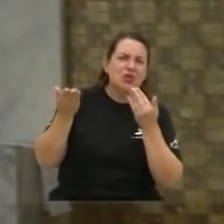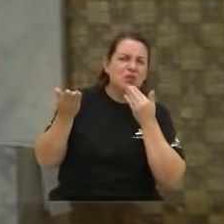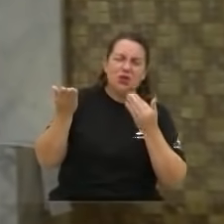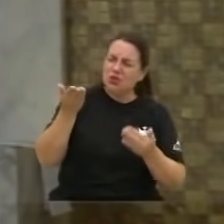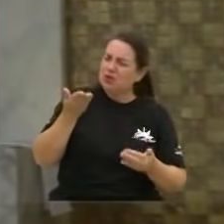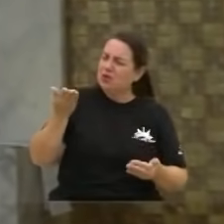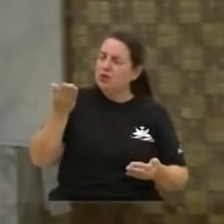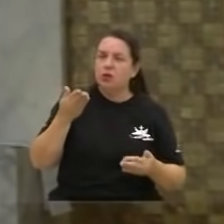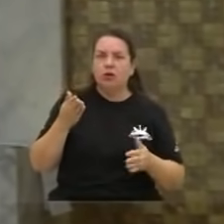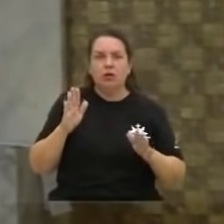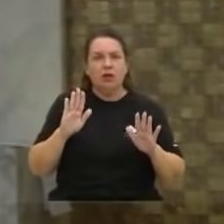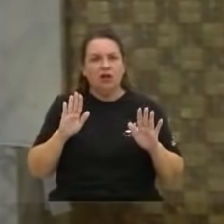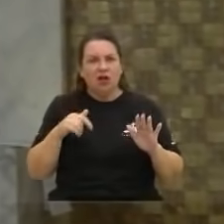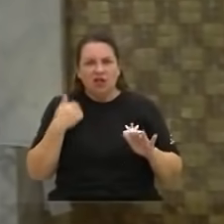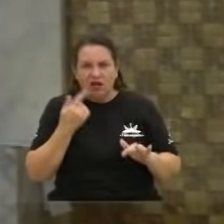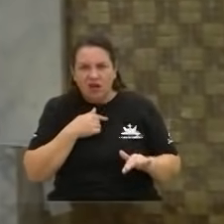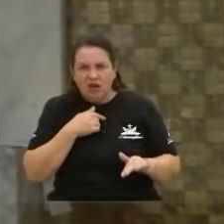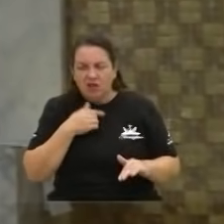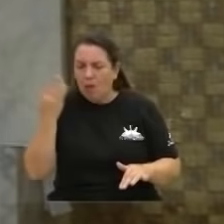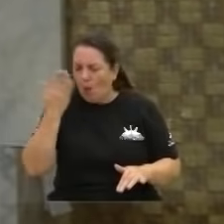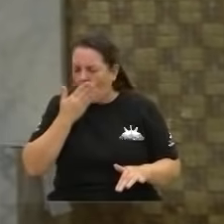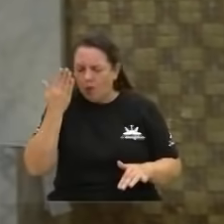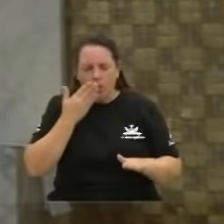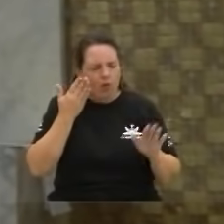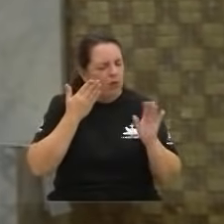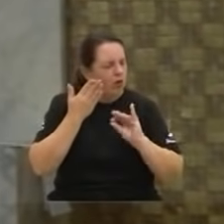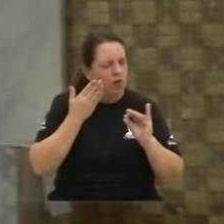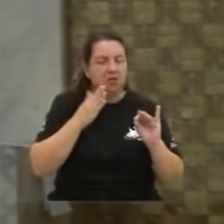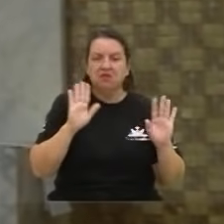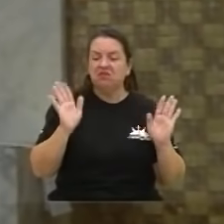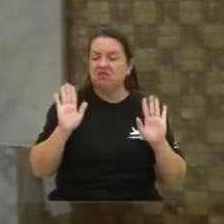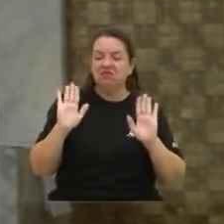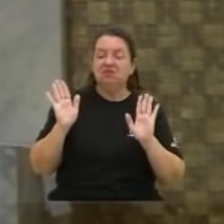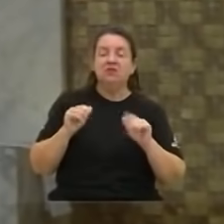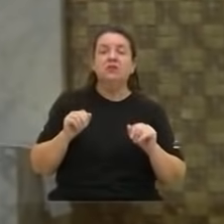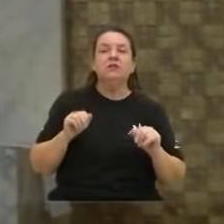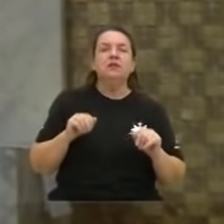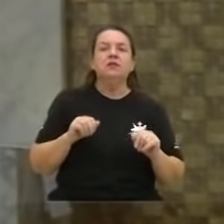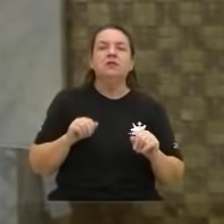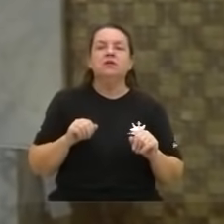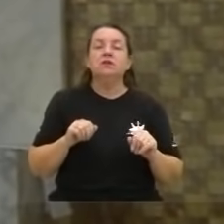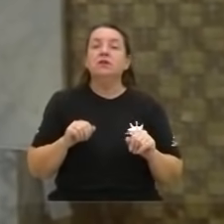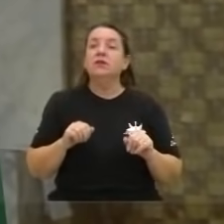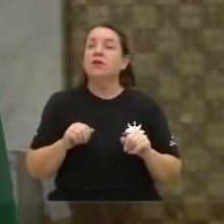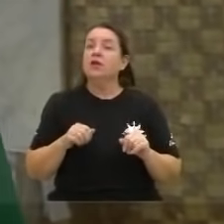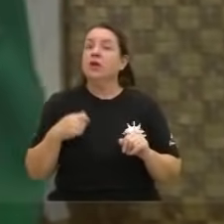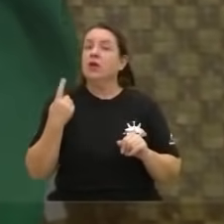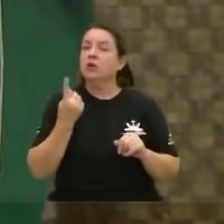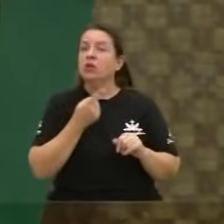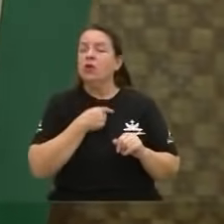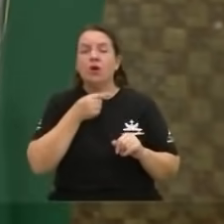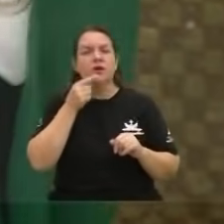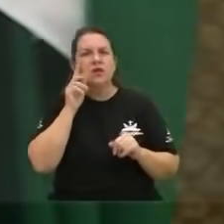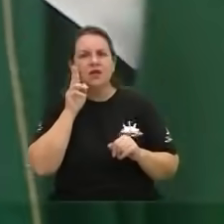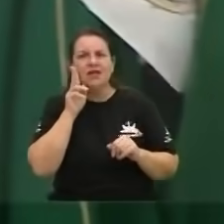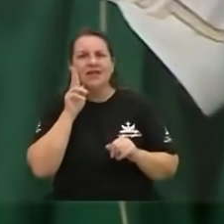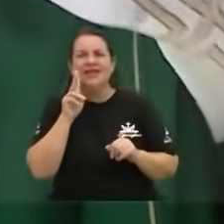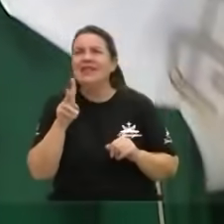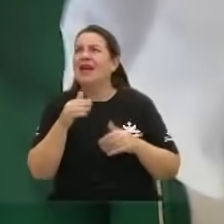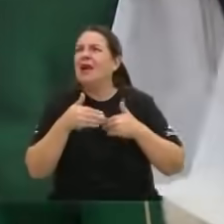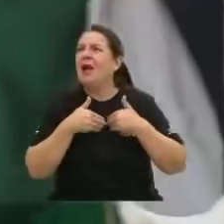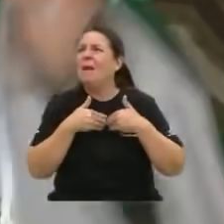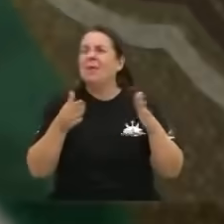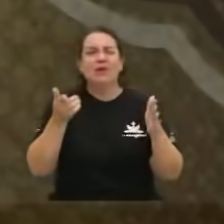Quando nós não enxergamos, quando nós não vemos, quando nós não conseguimos nos